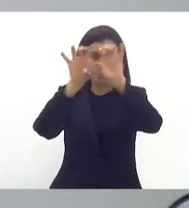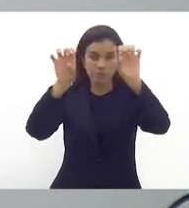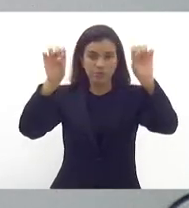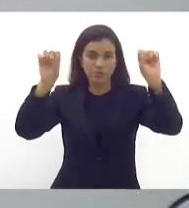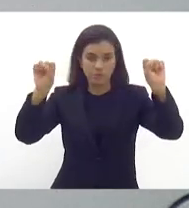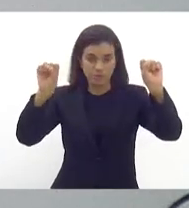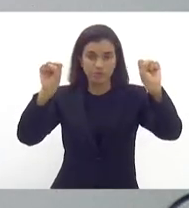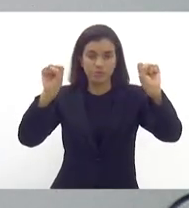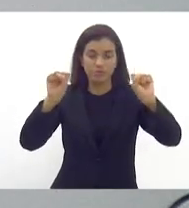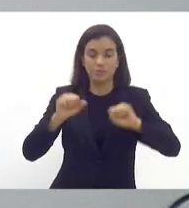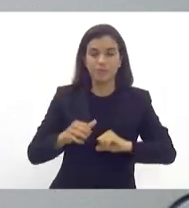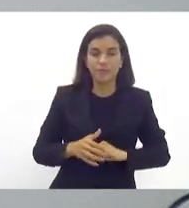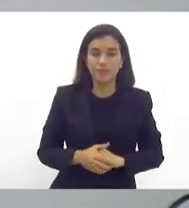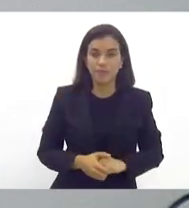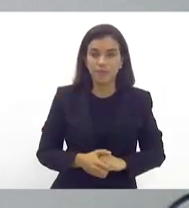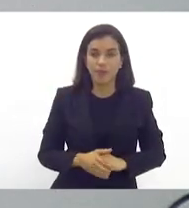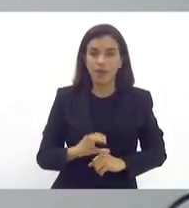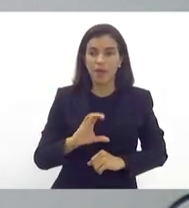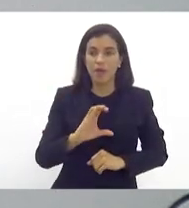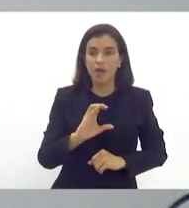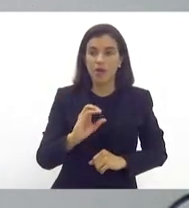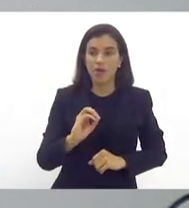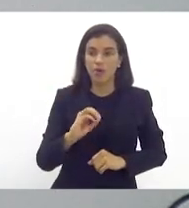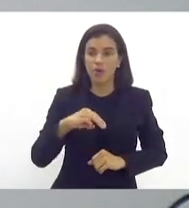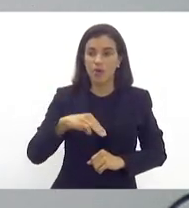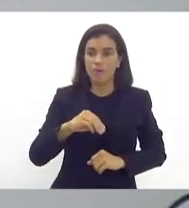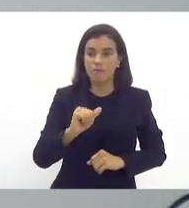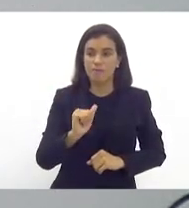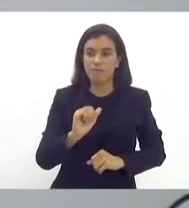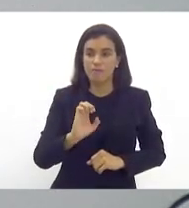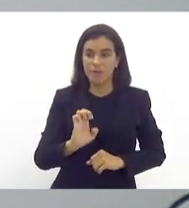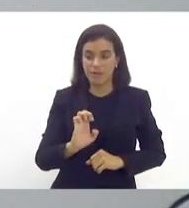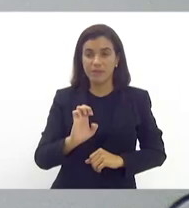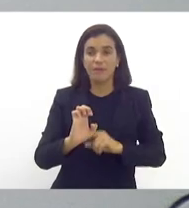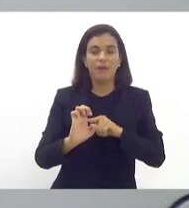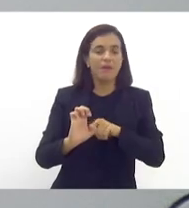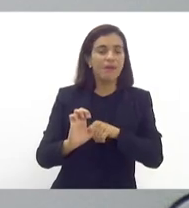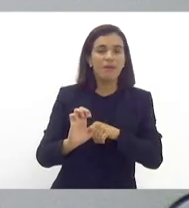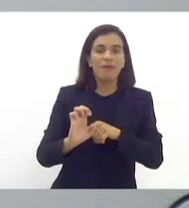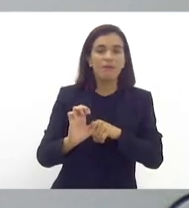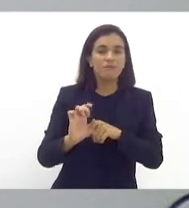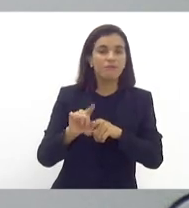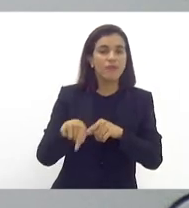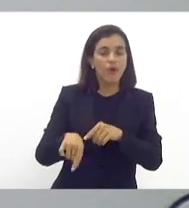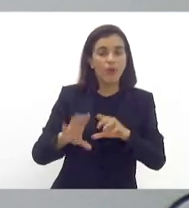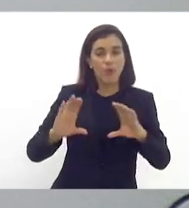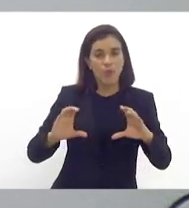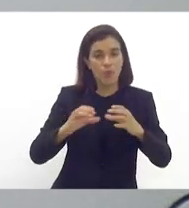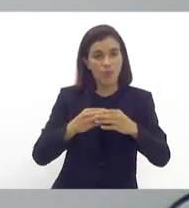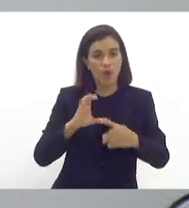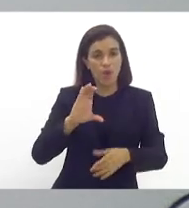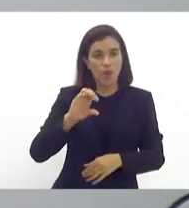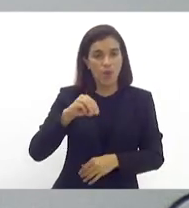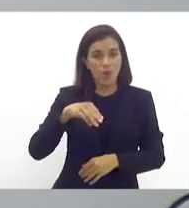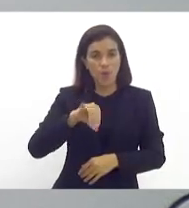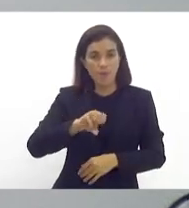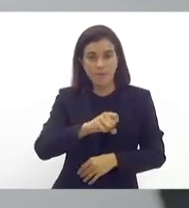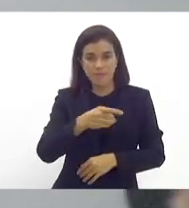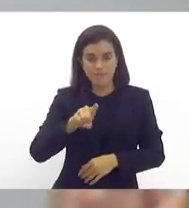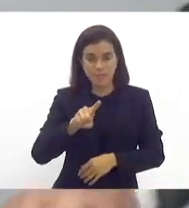Rio de Janeiro a comai no no nosso tribunal ela foi uma comissão